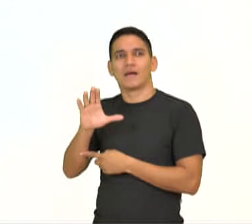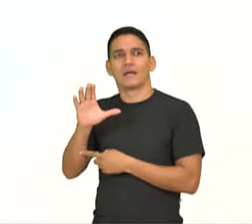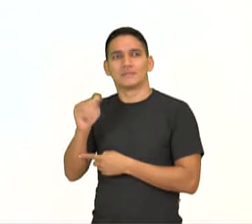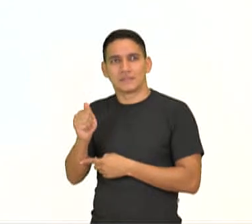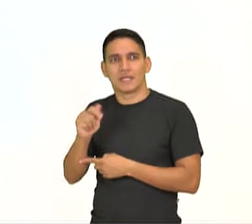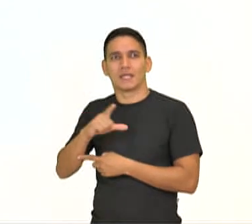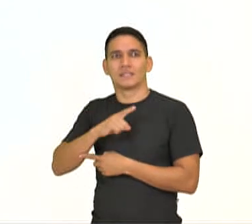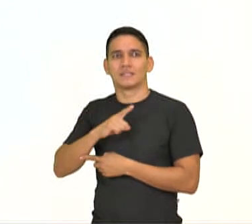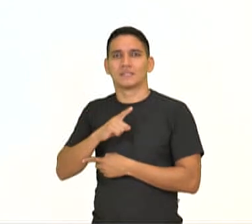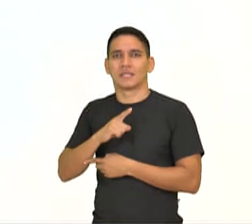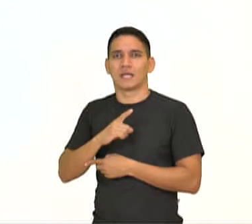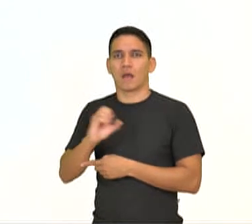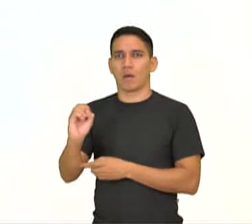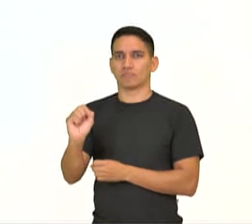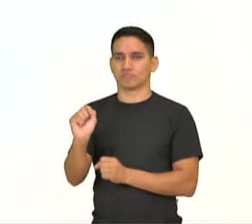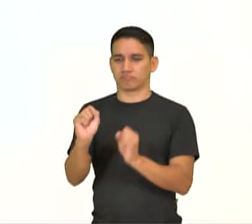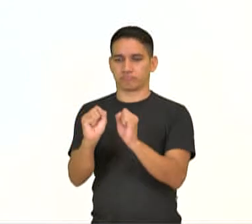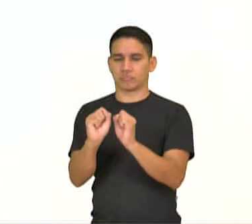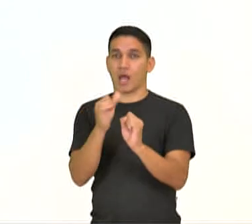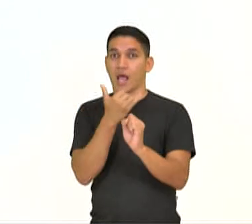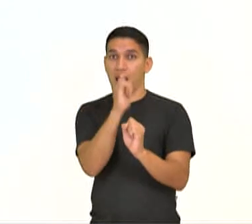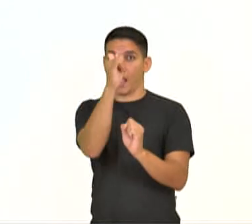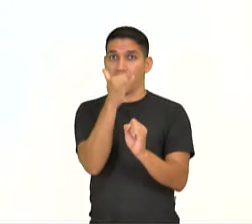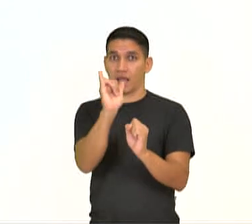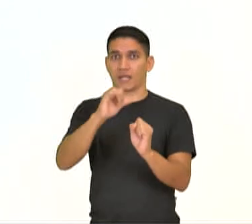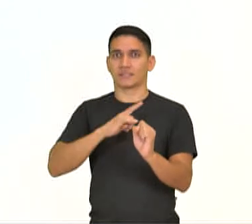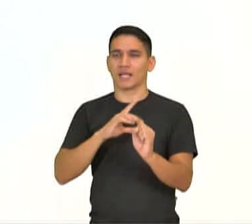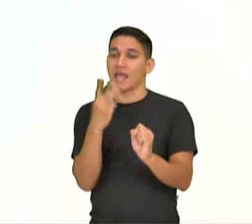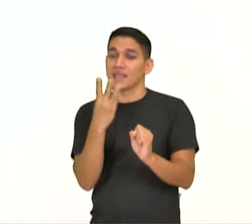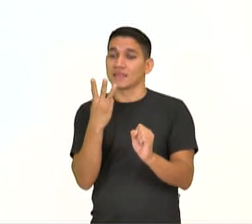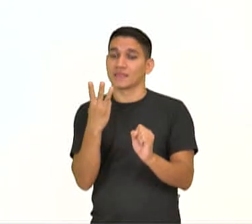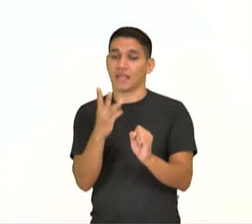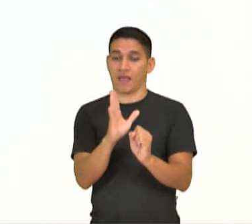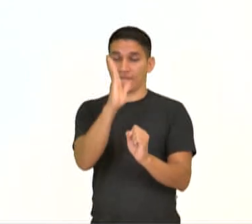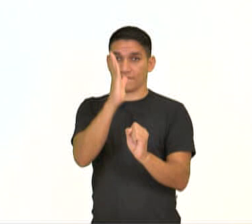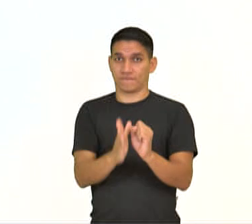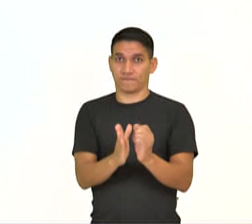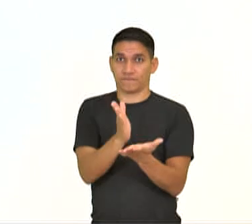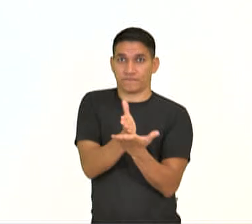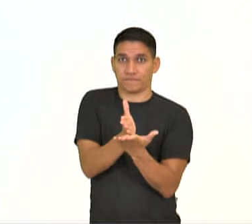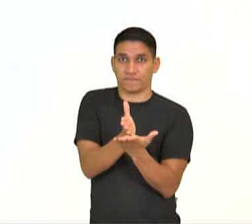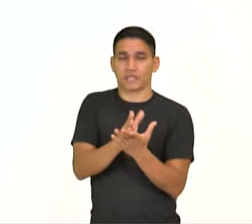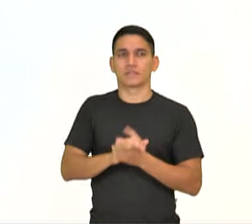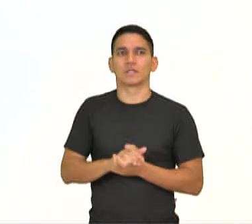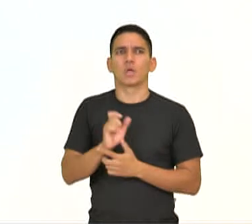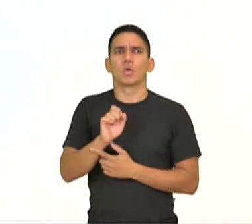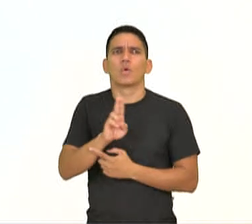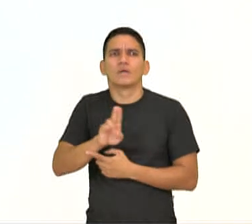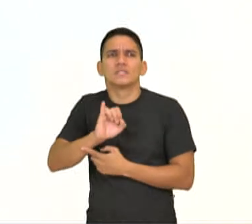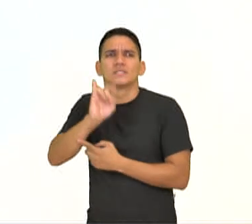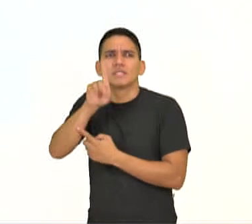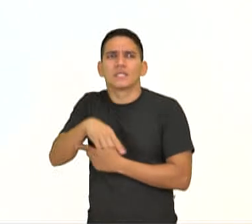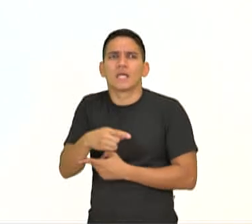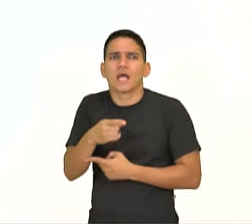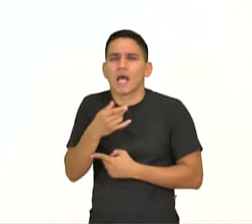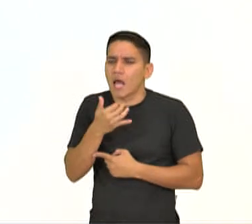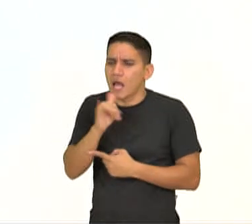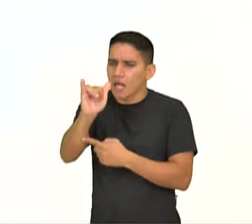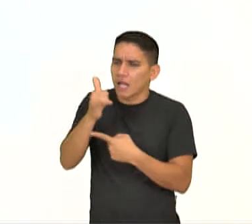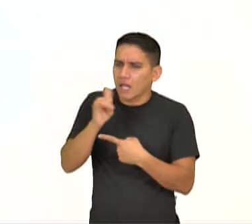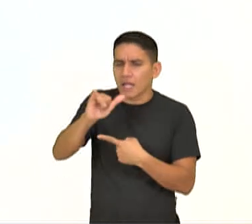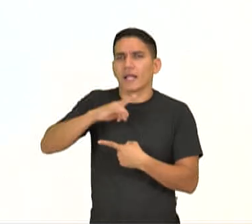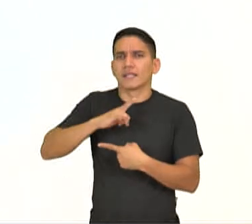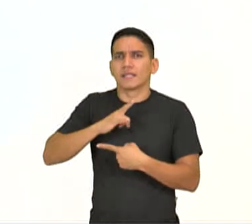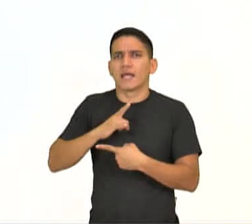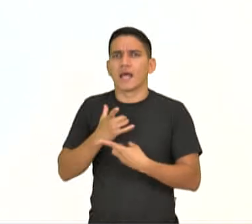duas esferinhas aqui eletrizadas e uma terceira esferinha fixa. Se ele eletrizava, então,